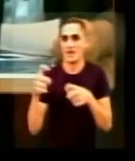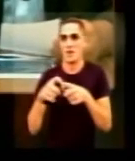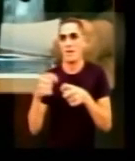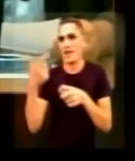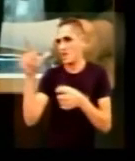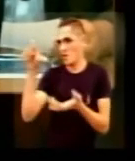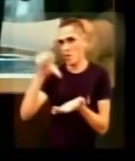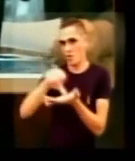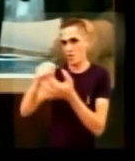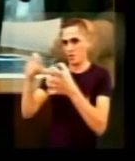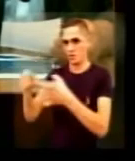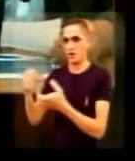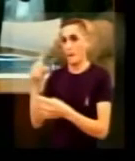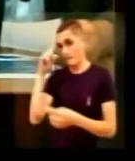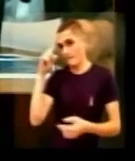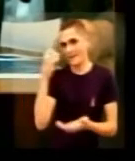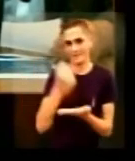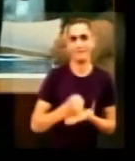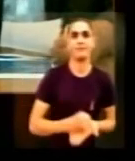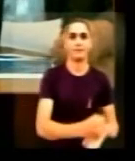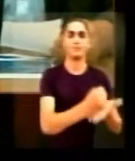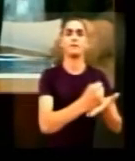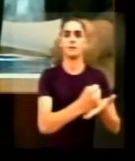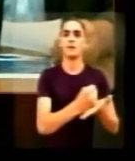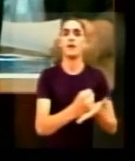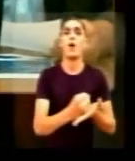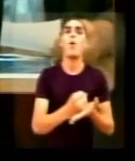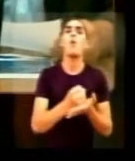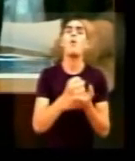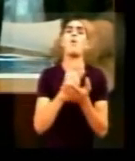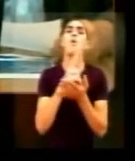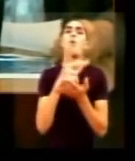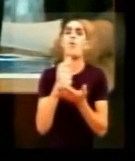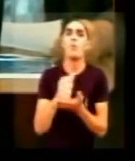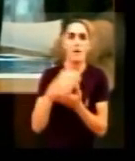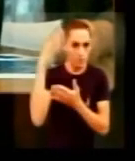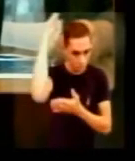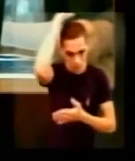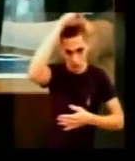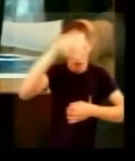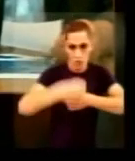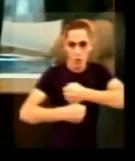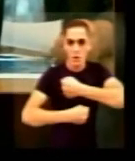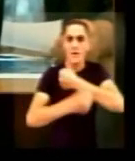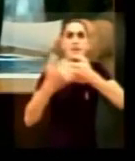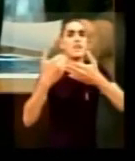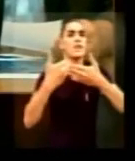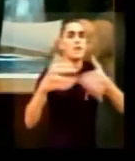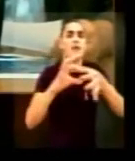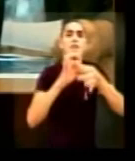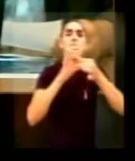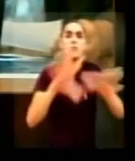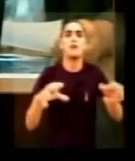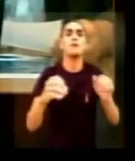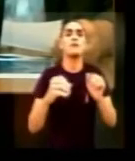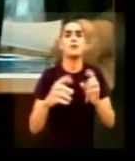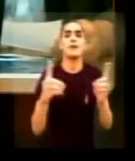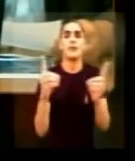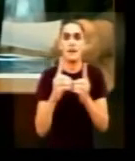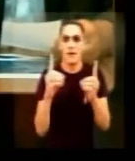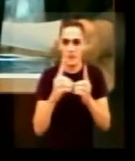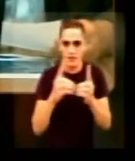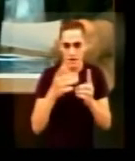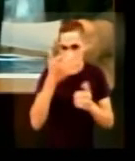graves. UPA Santo Antônio, porta aberta, atende casos moderados